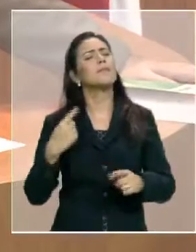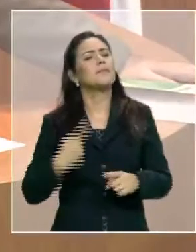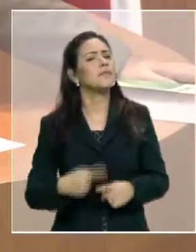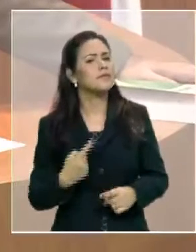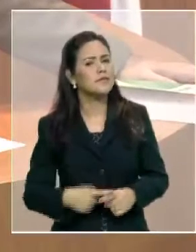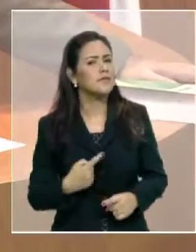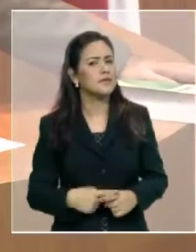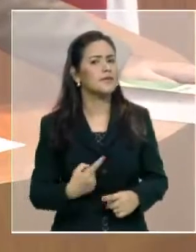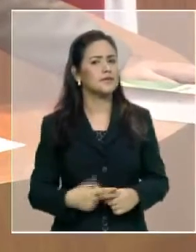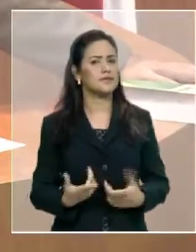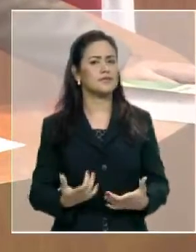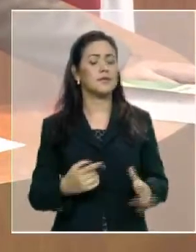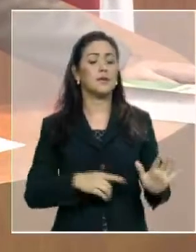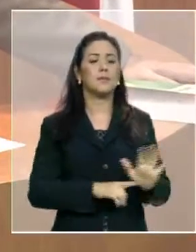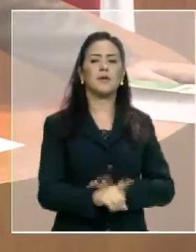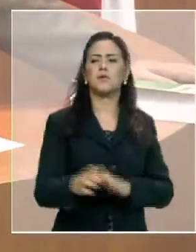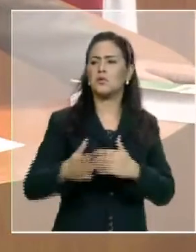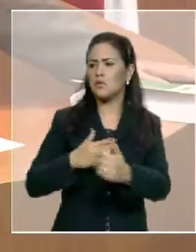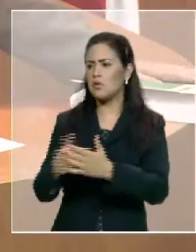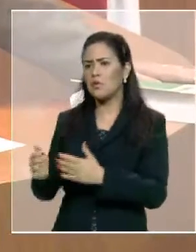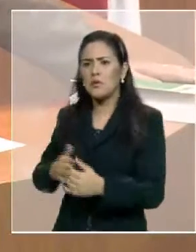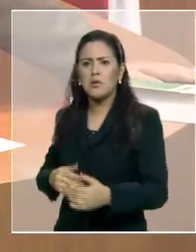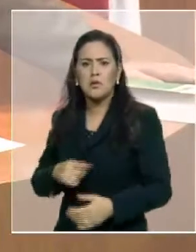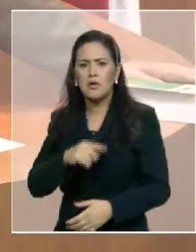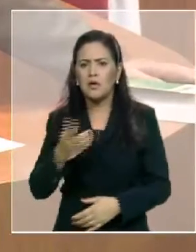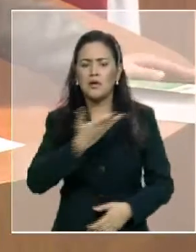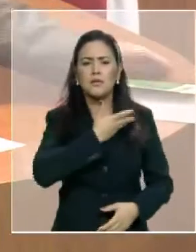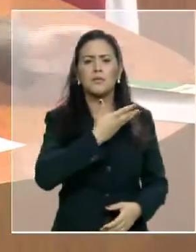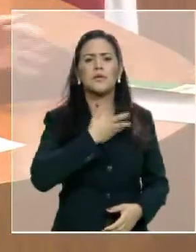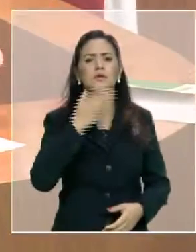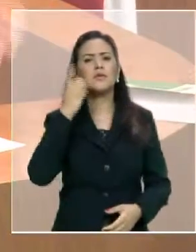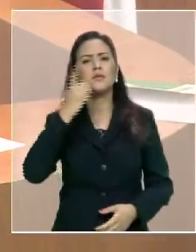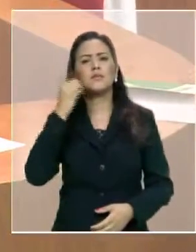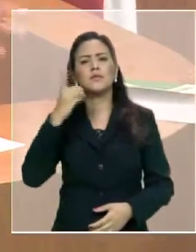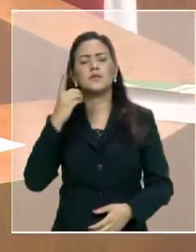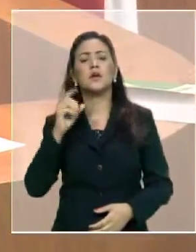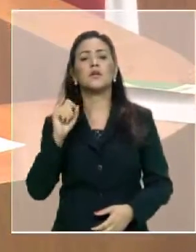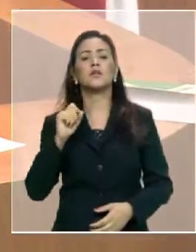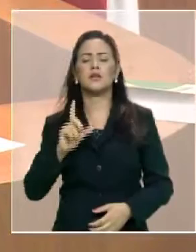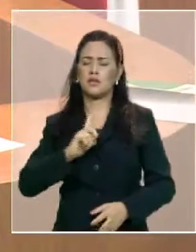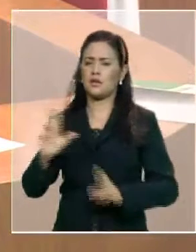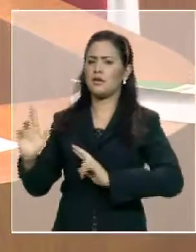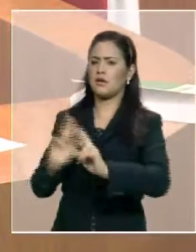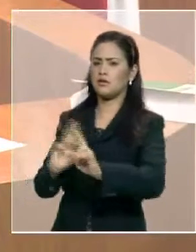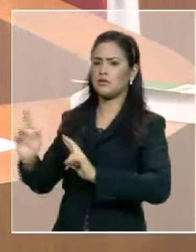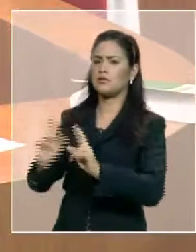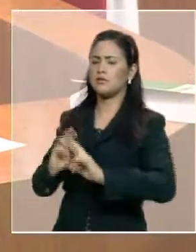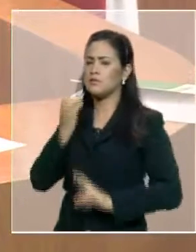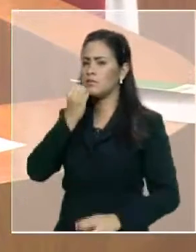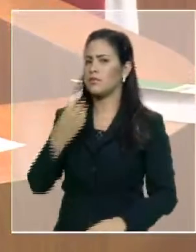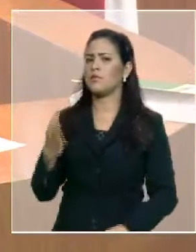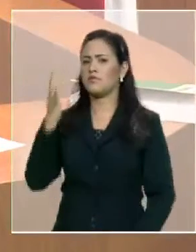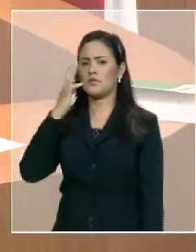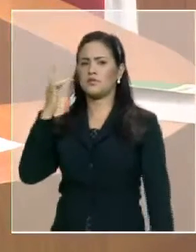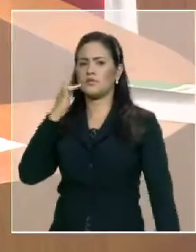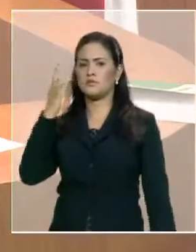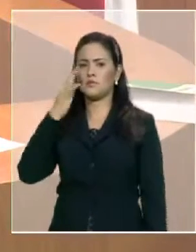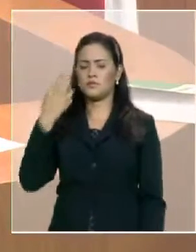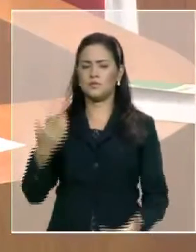Pergunto para qualquer colega aqui mais próximo do governador Flávio Dino, que possa justificar o pagamento de emenda para